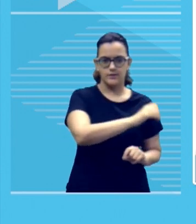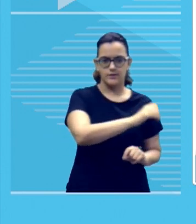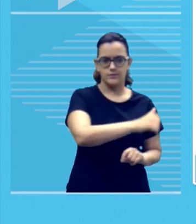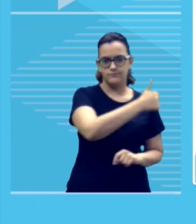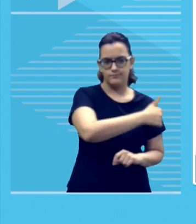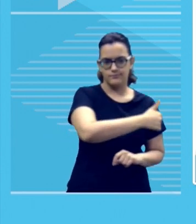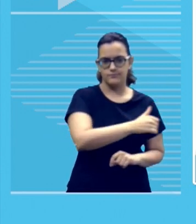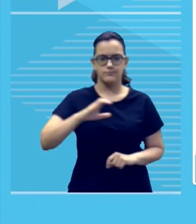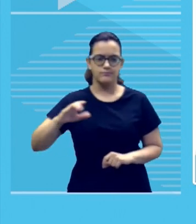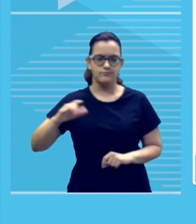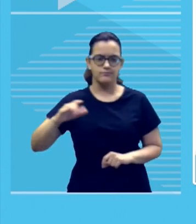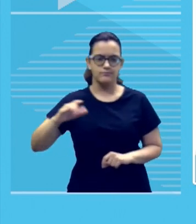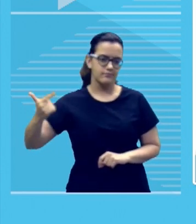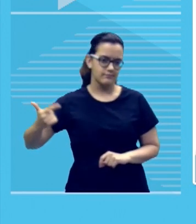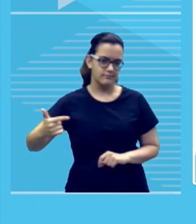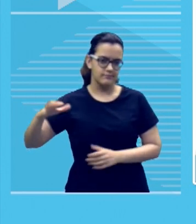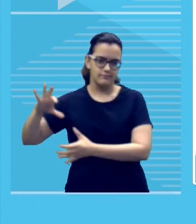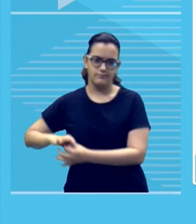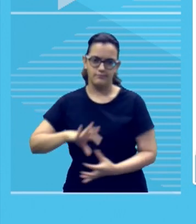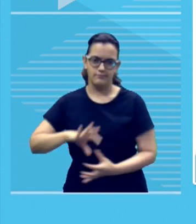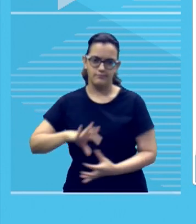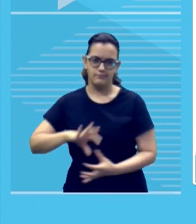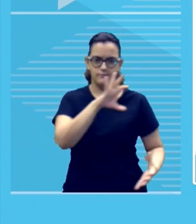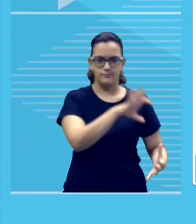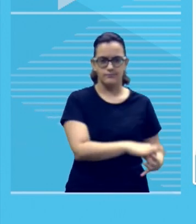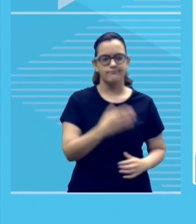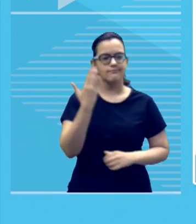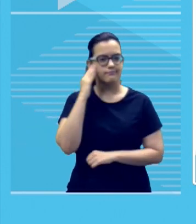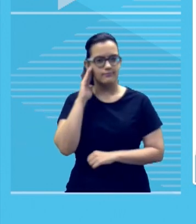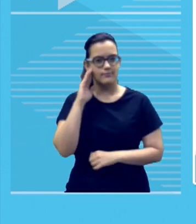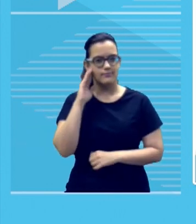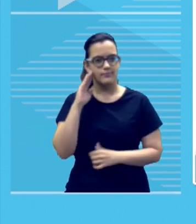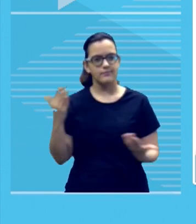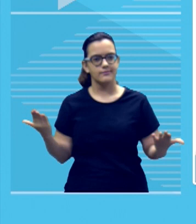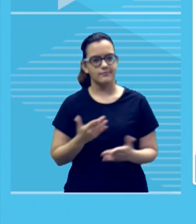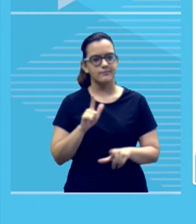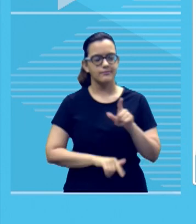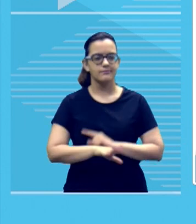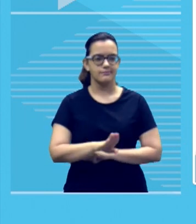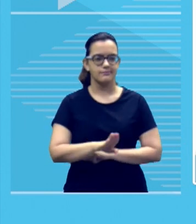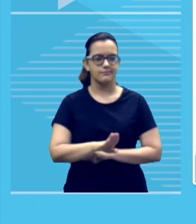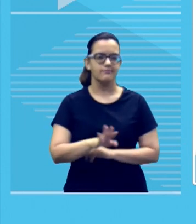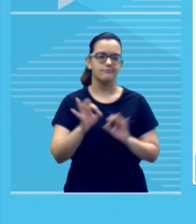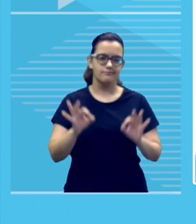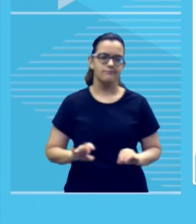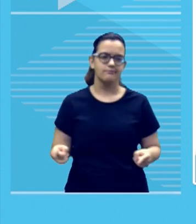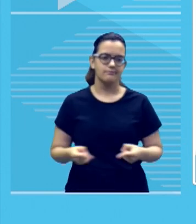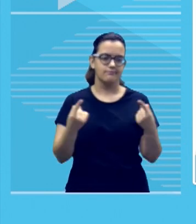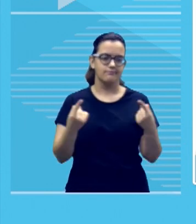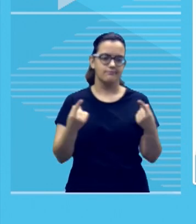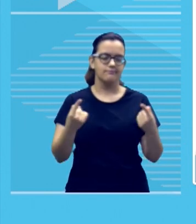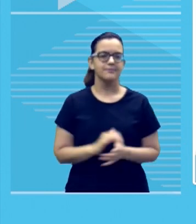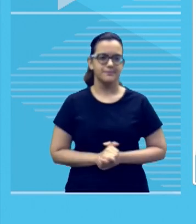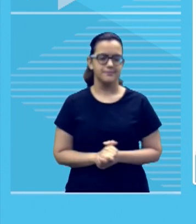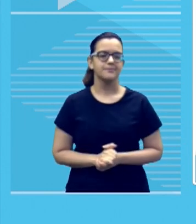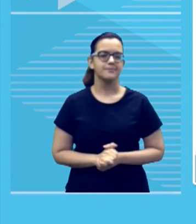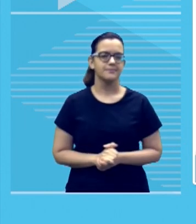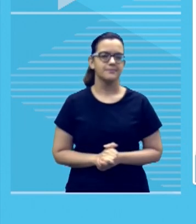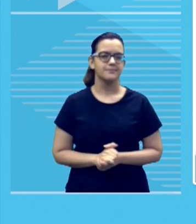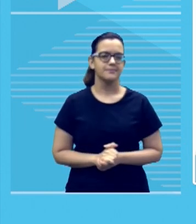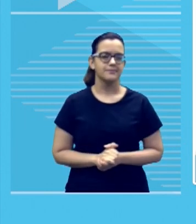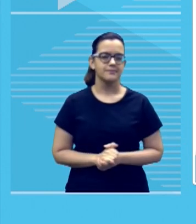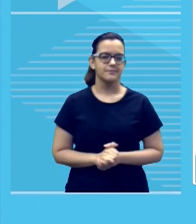posição da hidroxila portanto só pode ser a letra b a letra B satisfaz aí a nossa questão